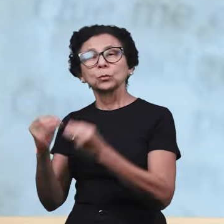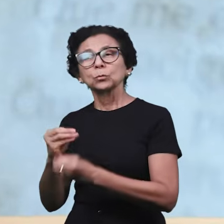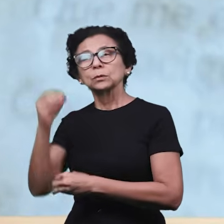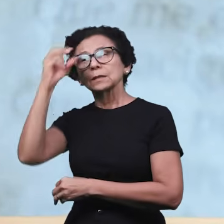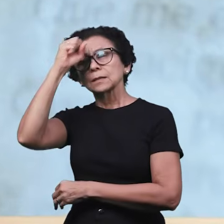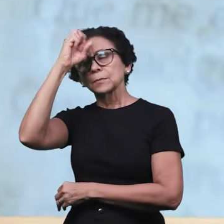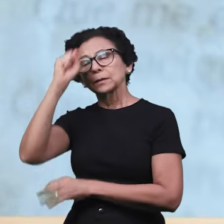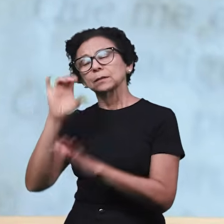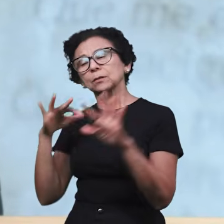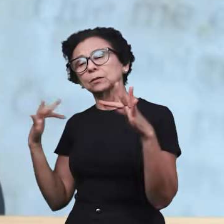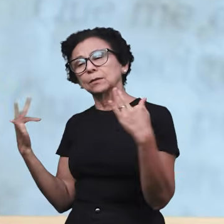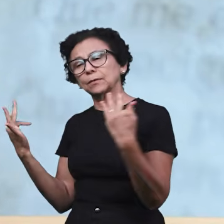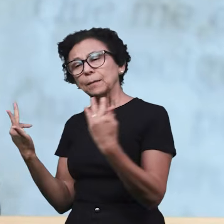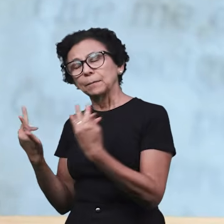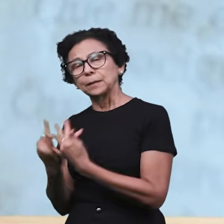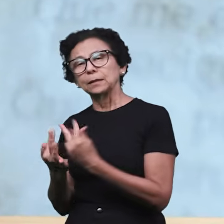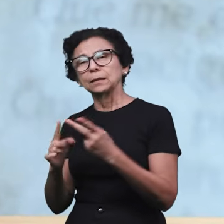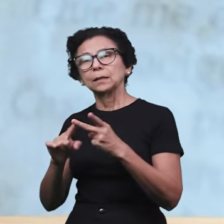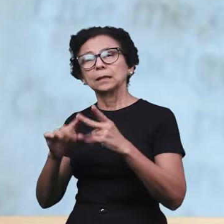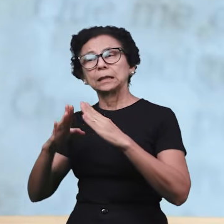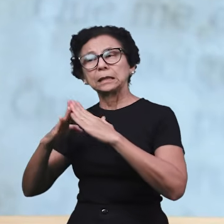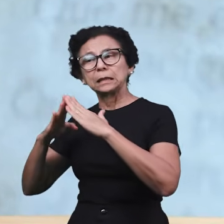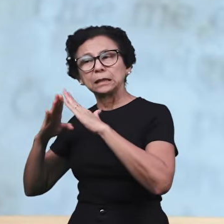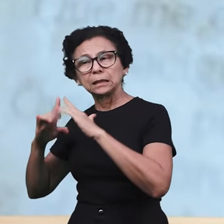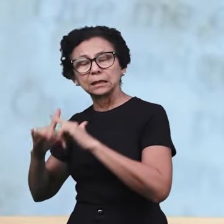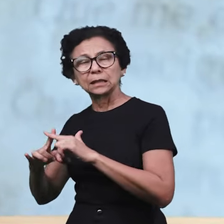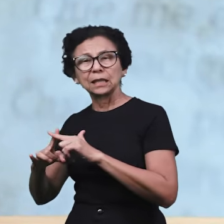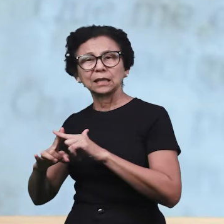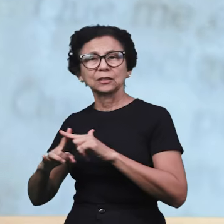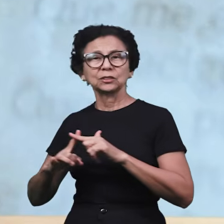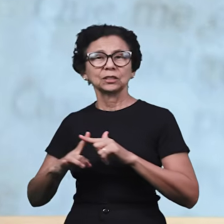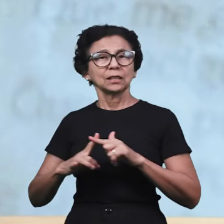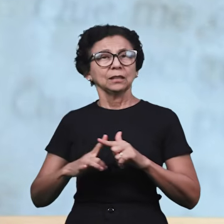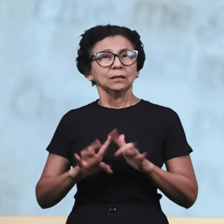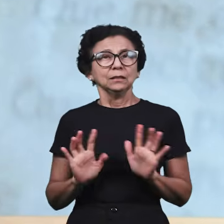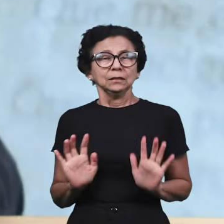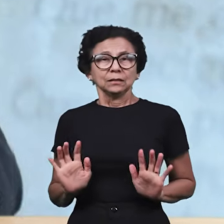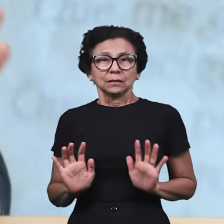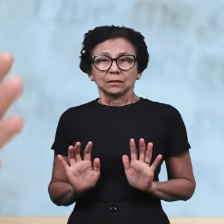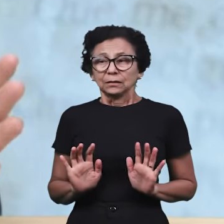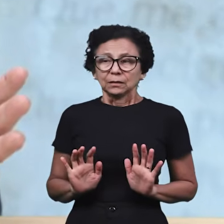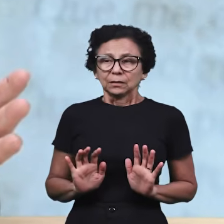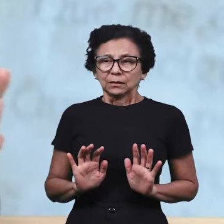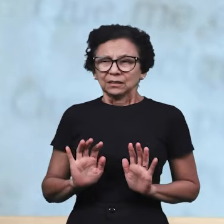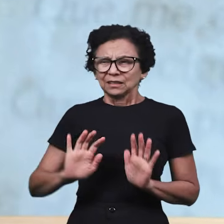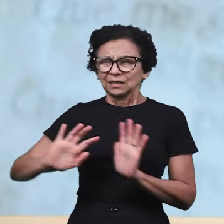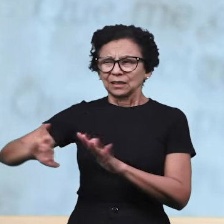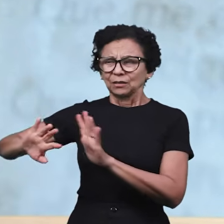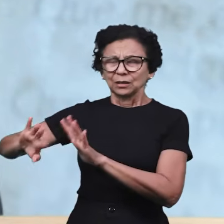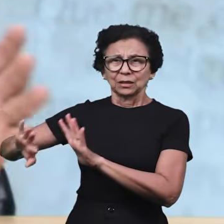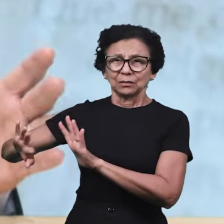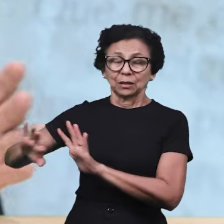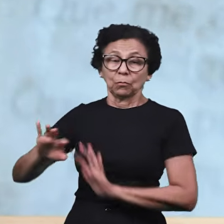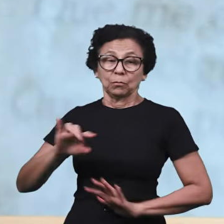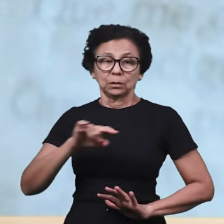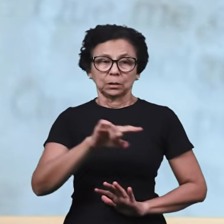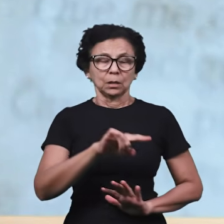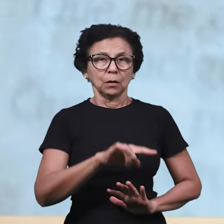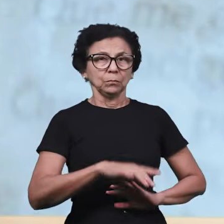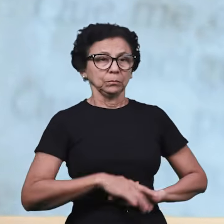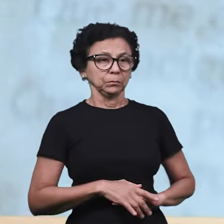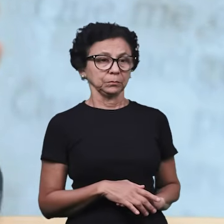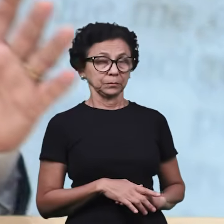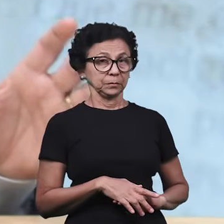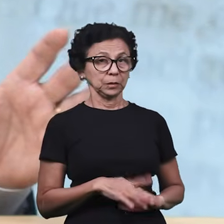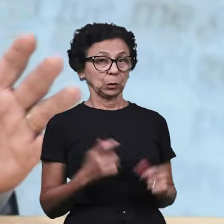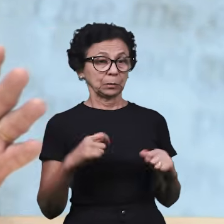de igreja. Você começa a abrir mão, tipo, mas eu não posso ficar fora, mas eu não posso ser diferente, parece que eu sou